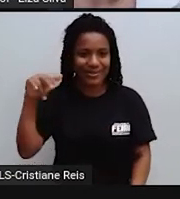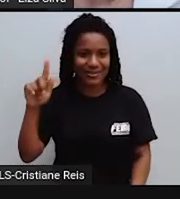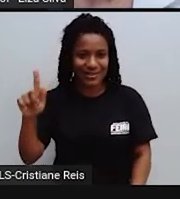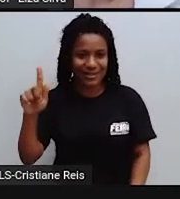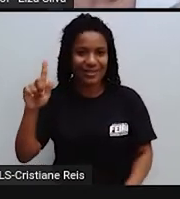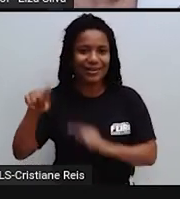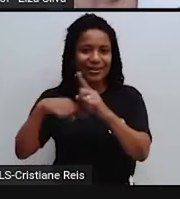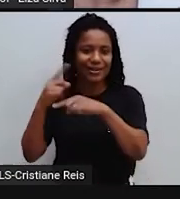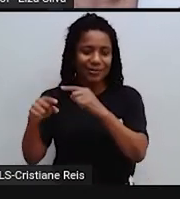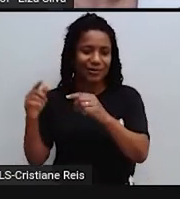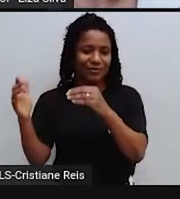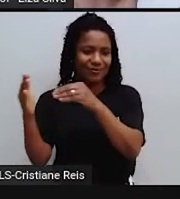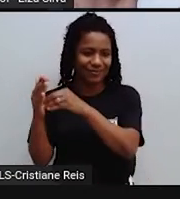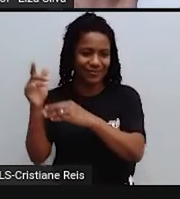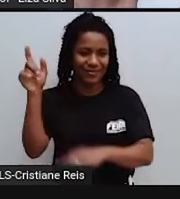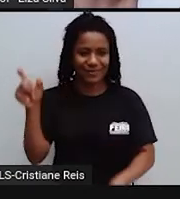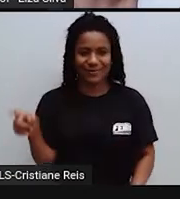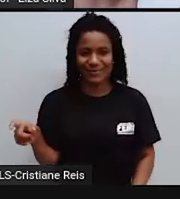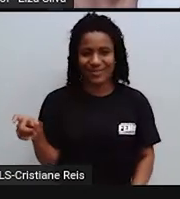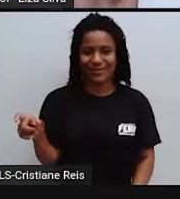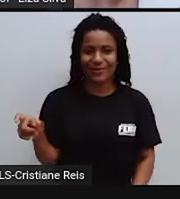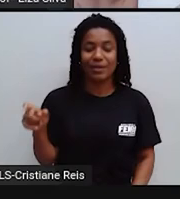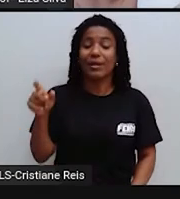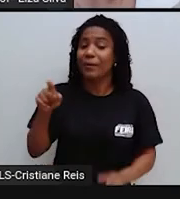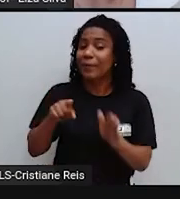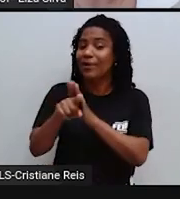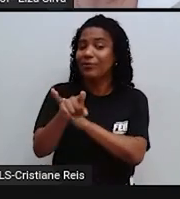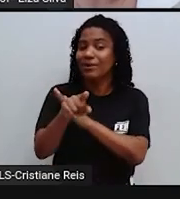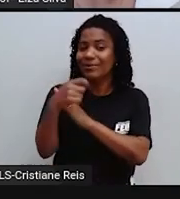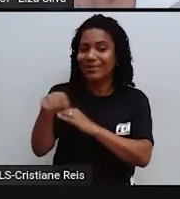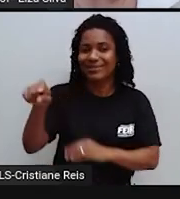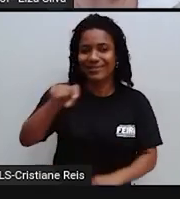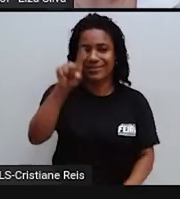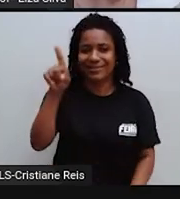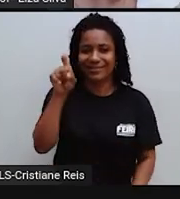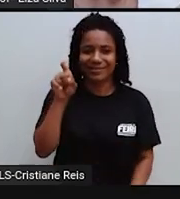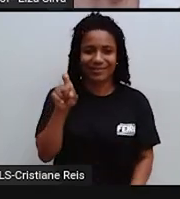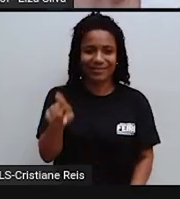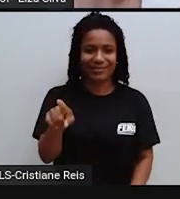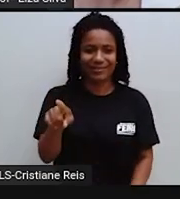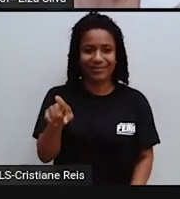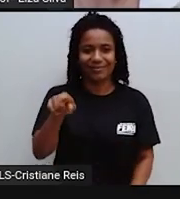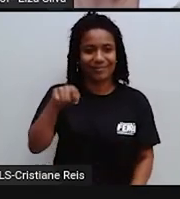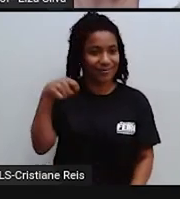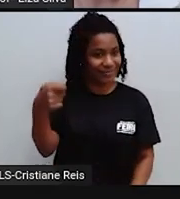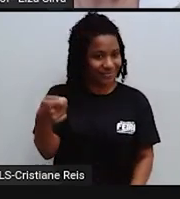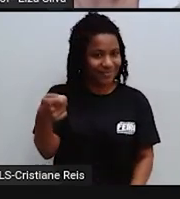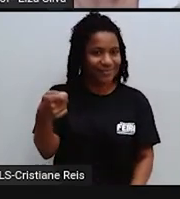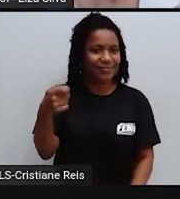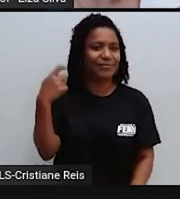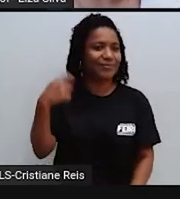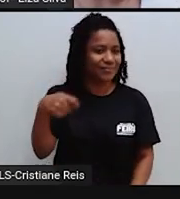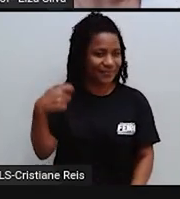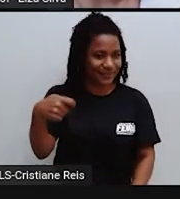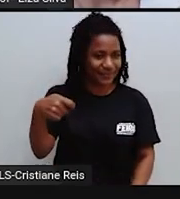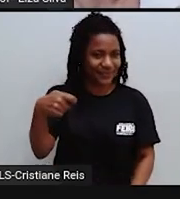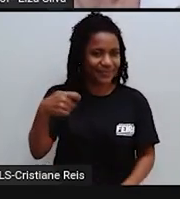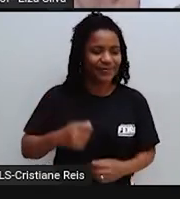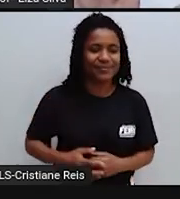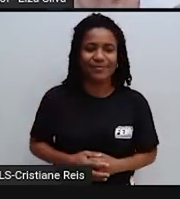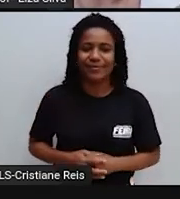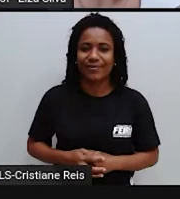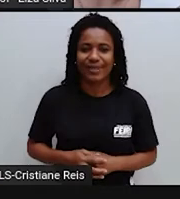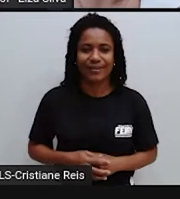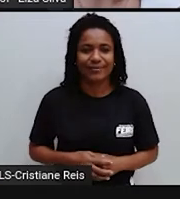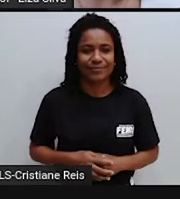oração. Não nos esqueçamos que toda pergunta tem que ter o ponto de interrogação. Ok?